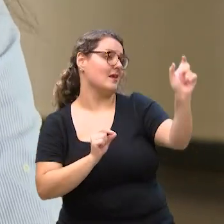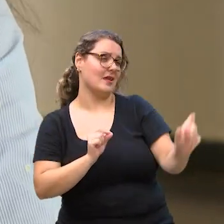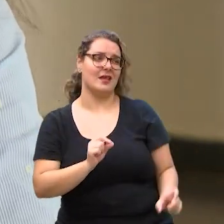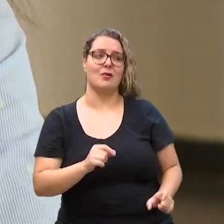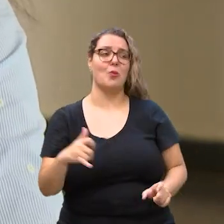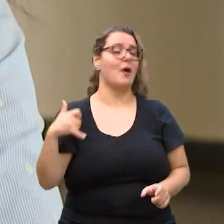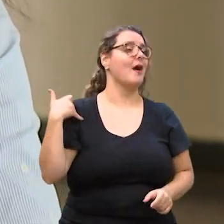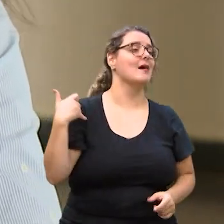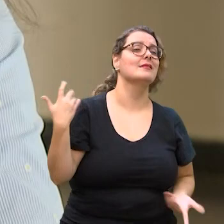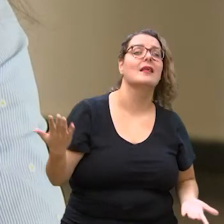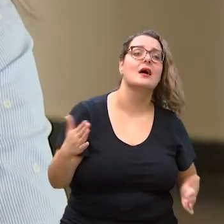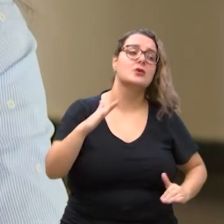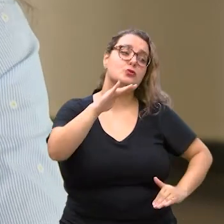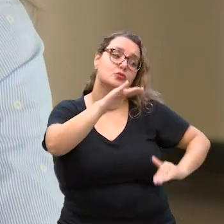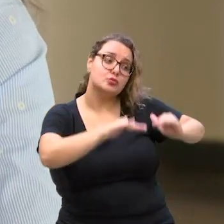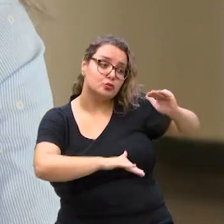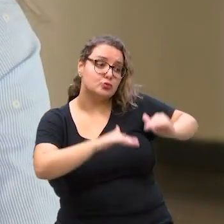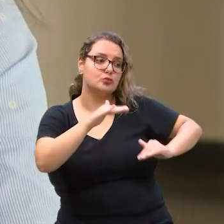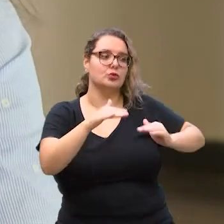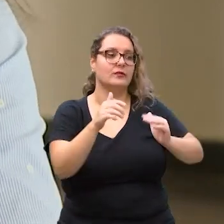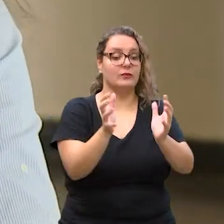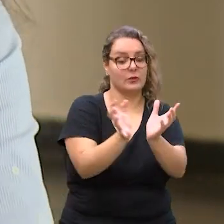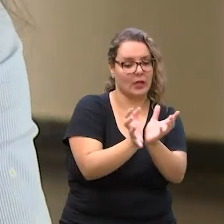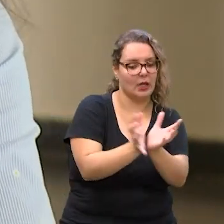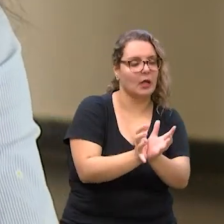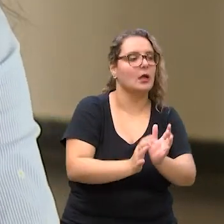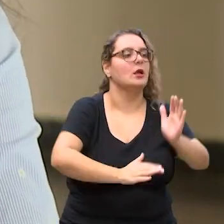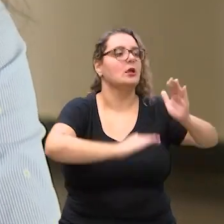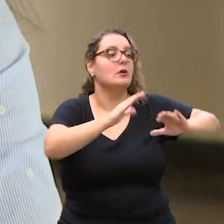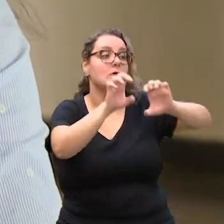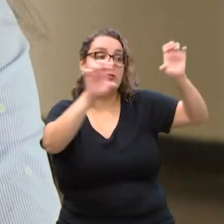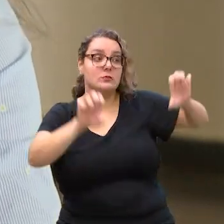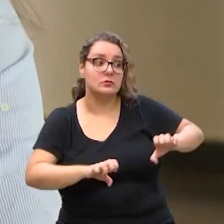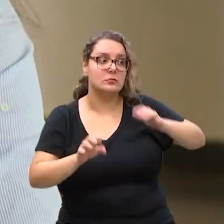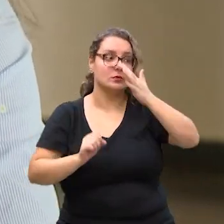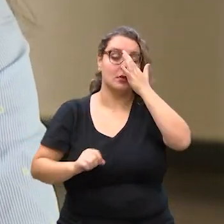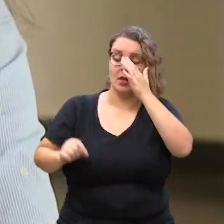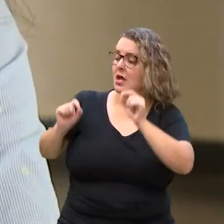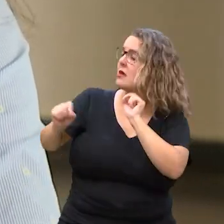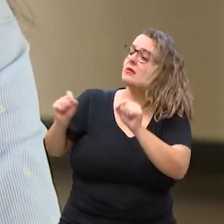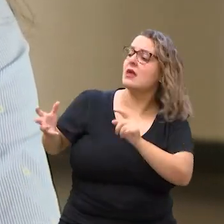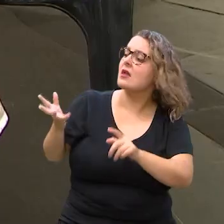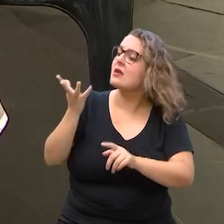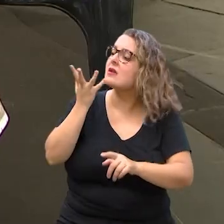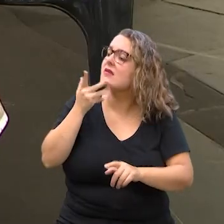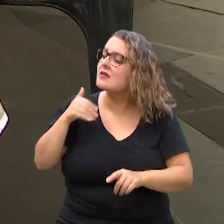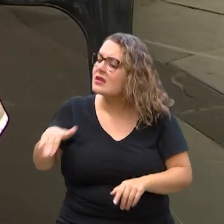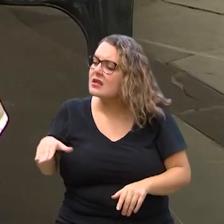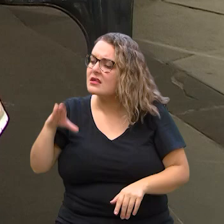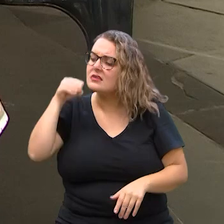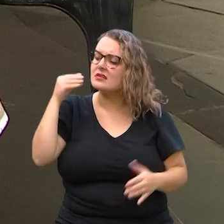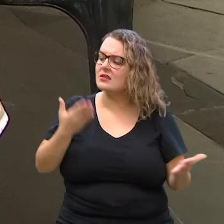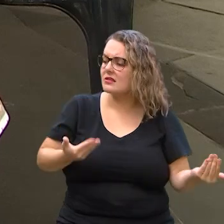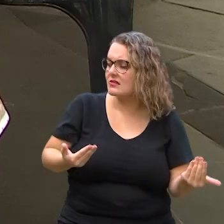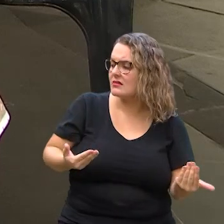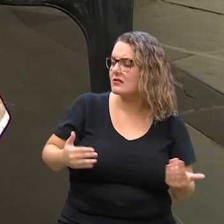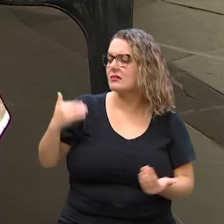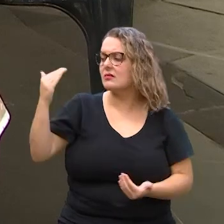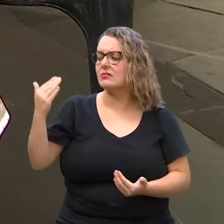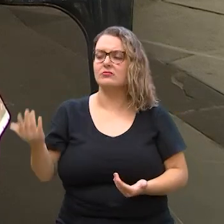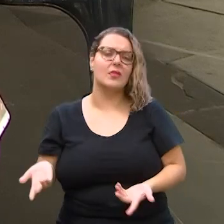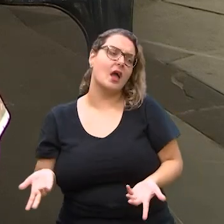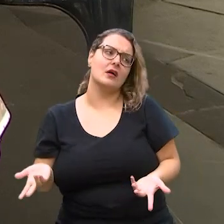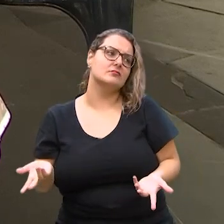da faixa etária, do nível da equipe, nível de estrutura. Quem que assimila melhor, criança, adolescente ou adulto? Vai